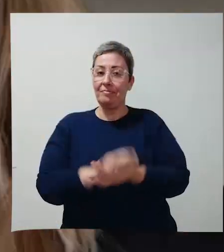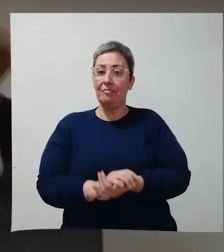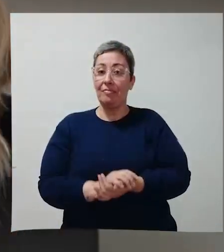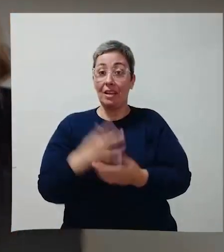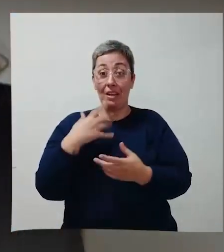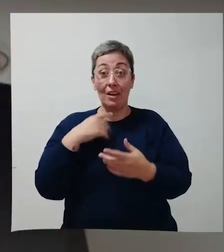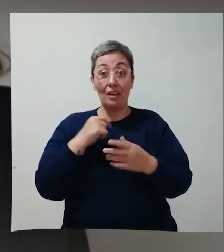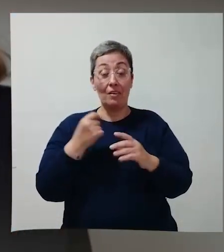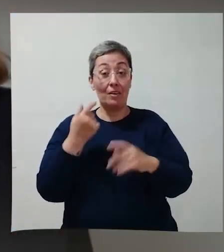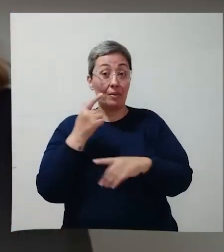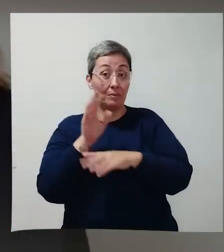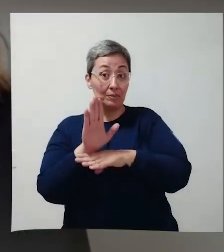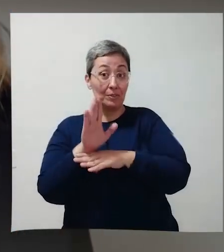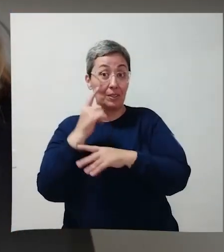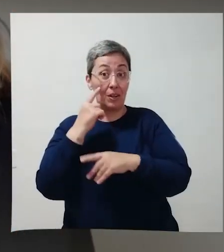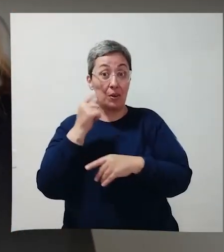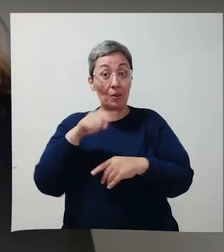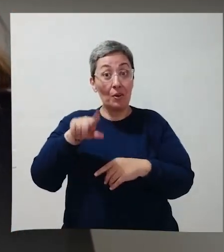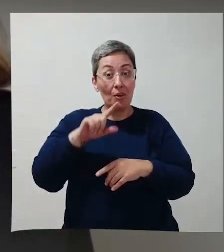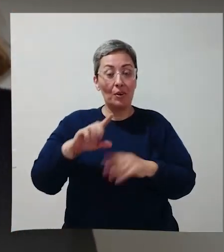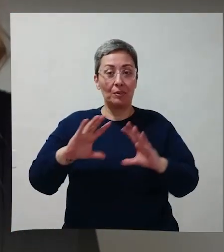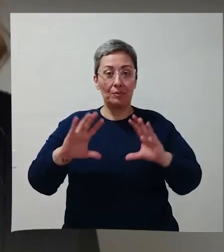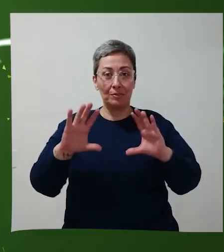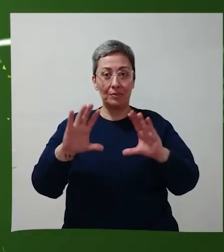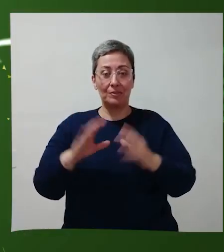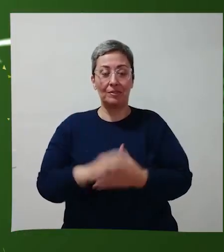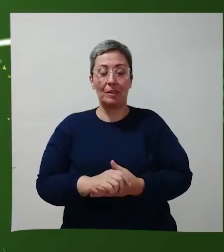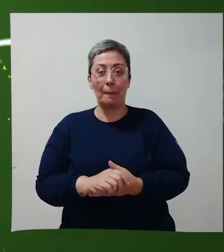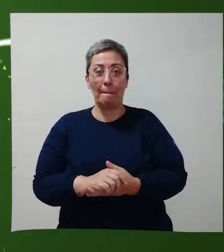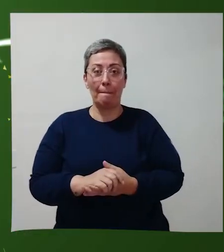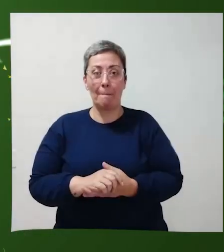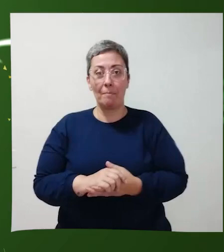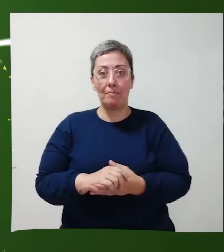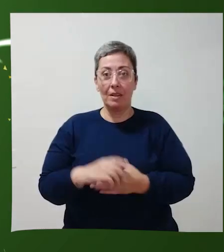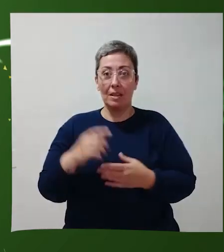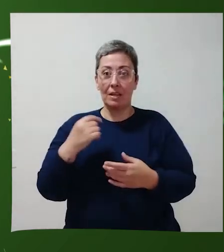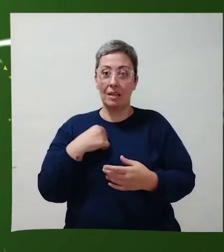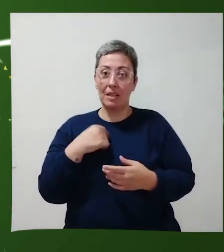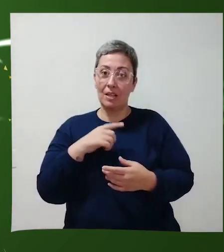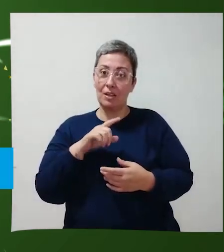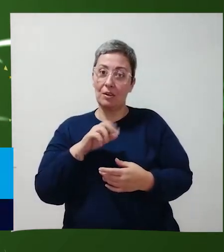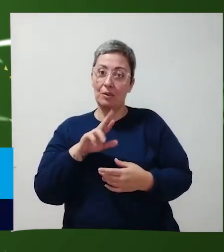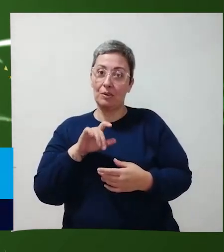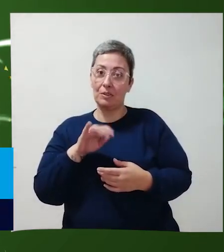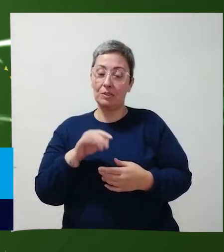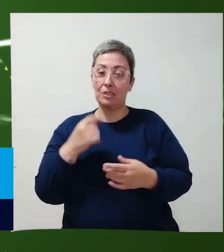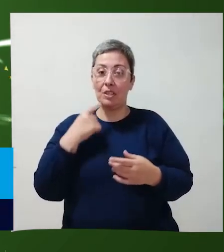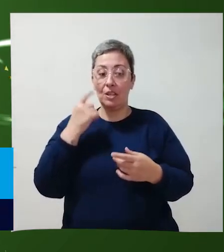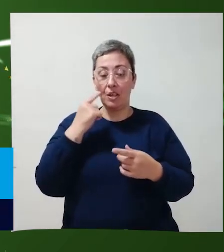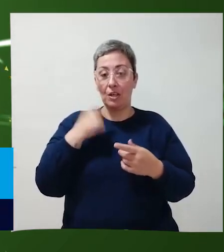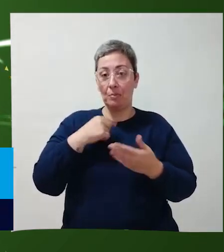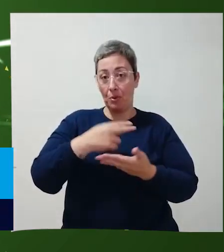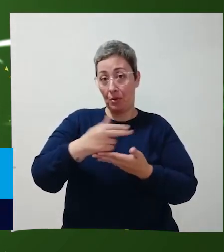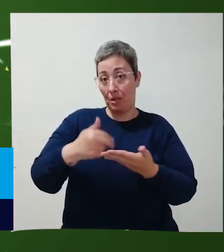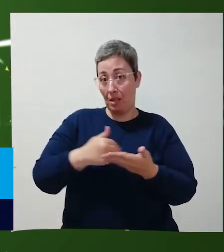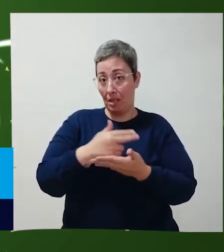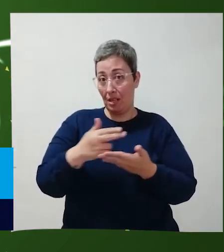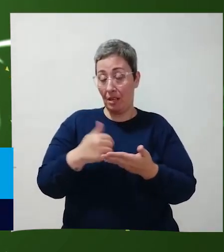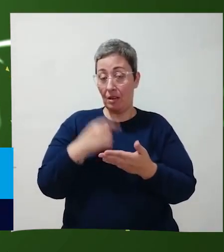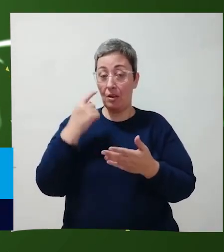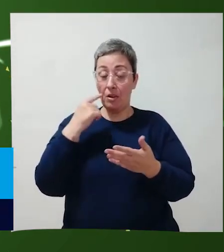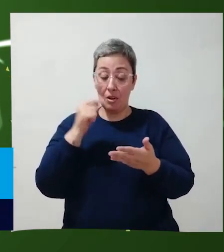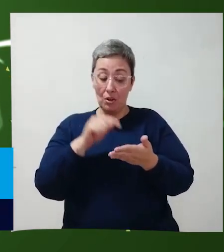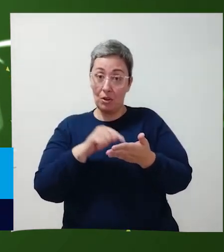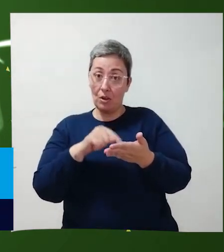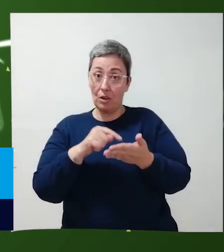E solta aí o que a turminha está fazendo aí de casa. Eu sou a Ruth. Esse aqui é meu desenho.